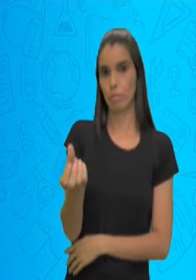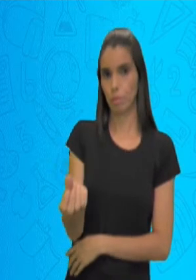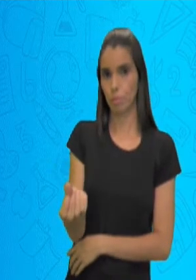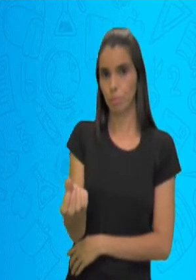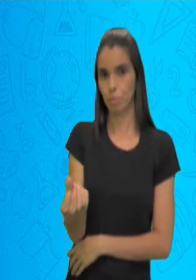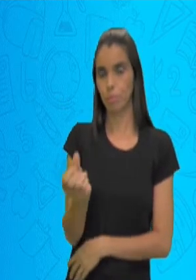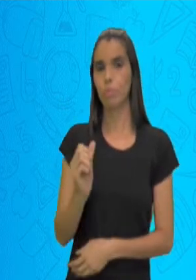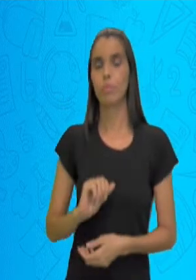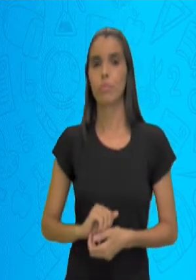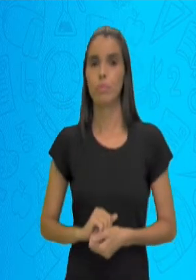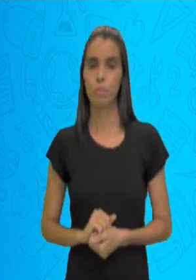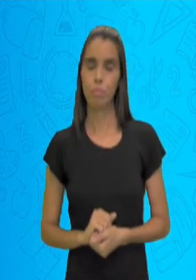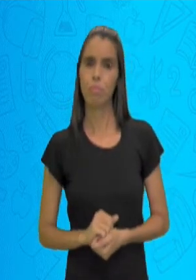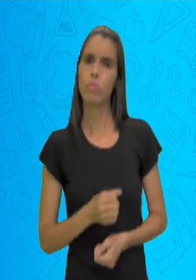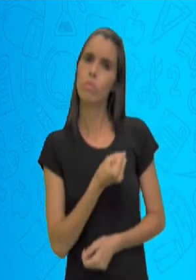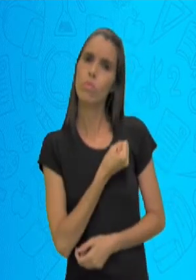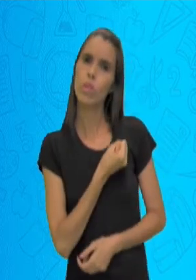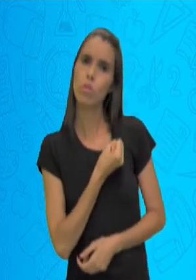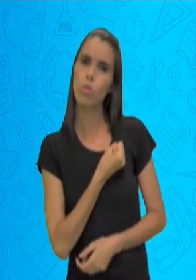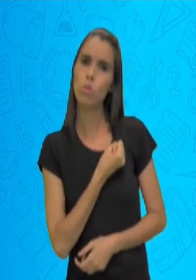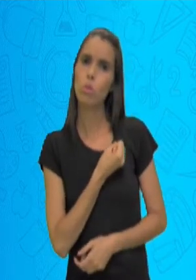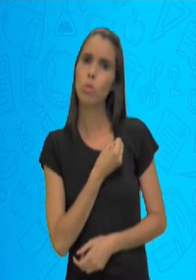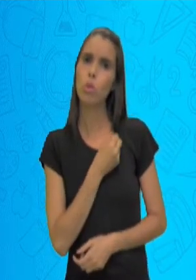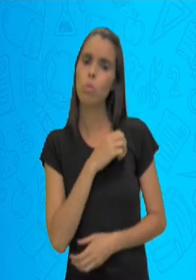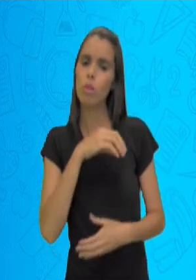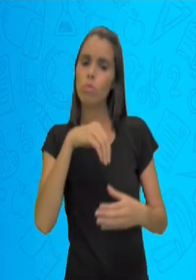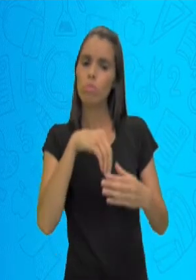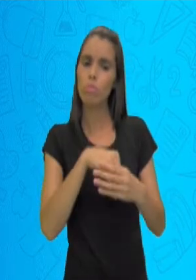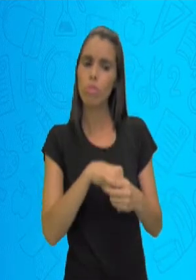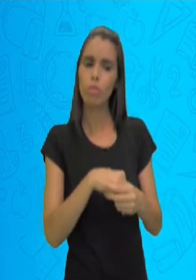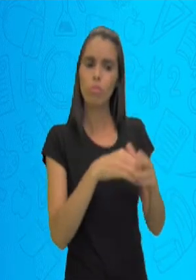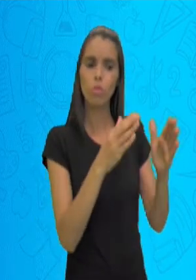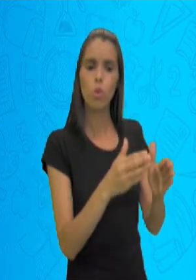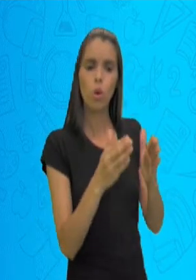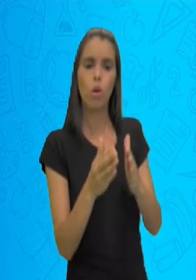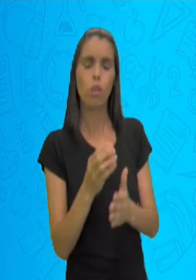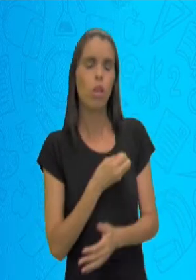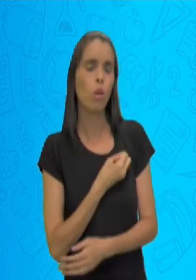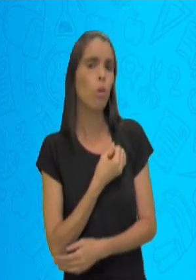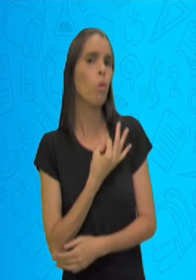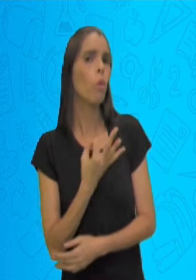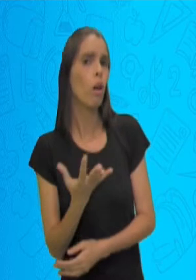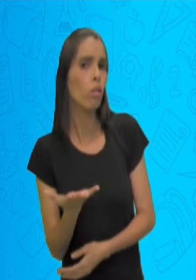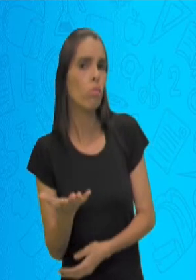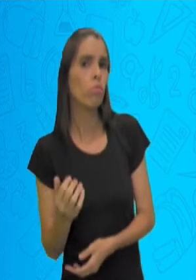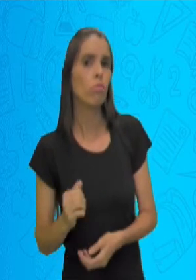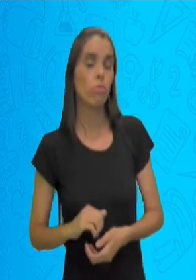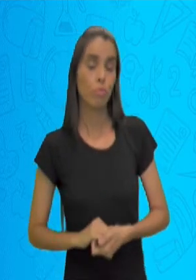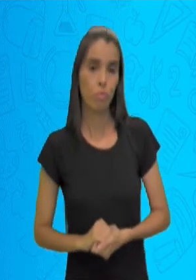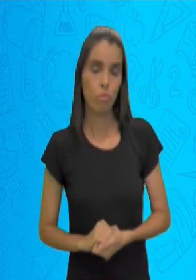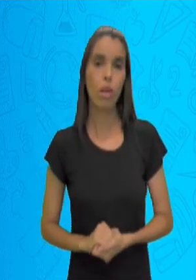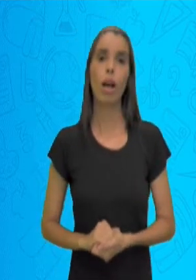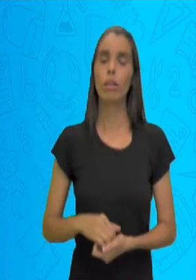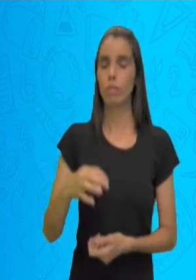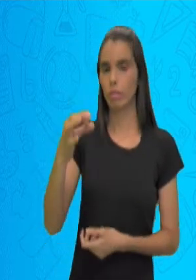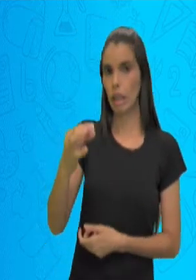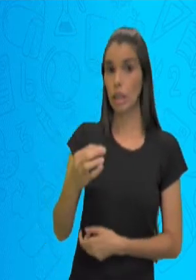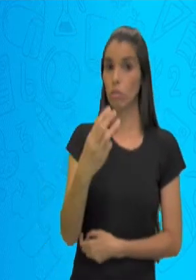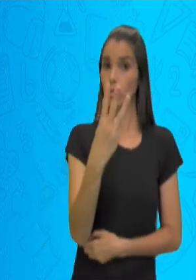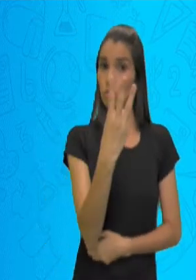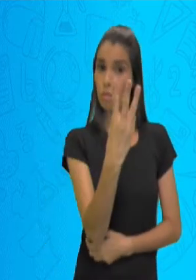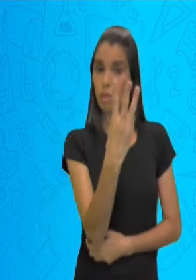746, desculpa. Este número ele vai ocupar quantas ordens? Muito bem, ele vai ocupar 3, porque,